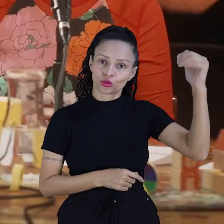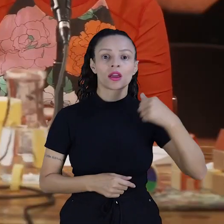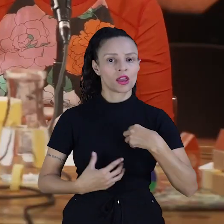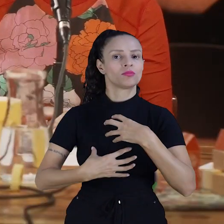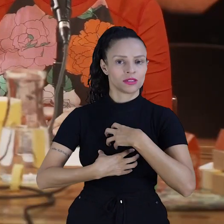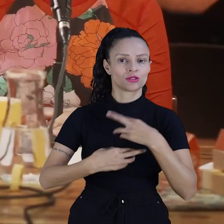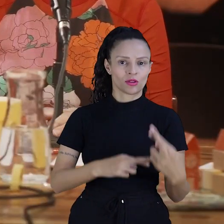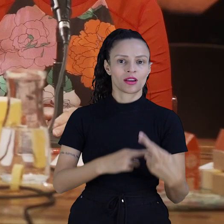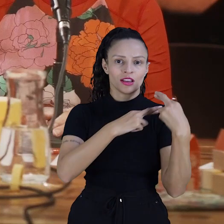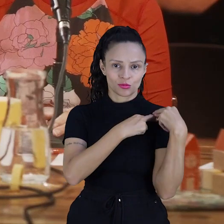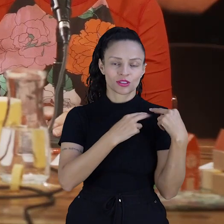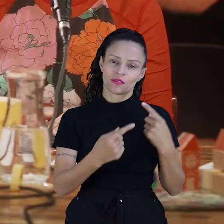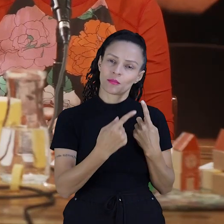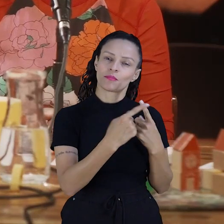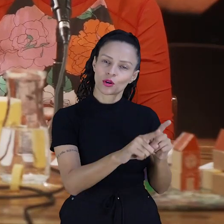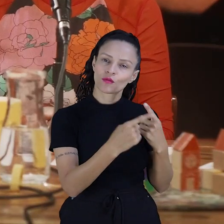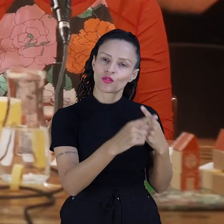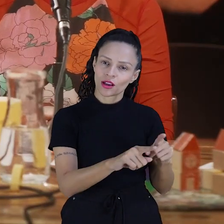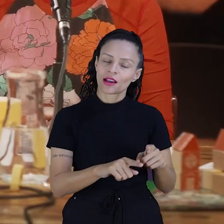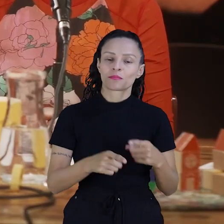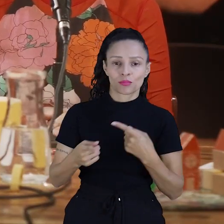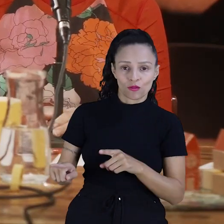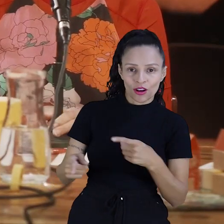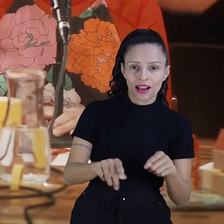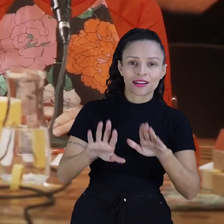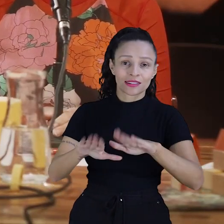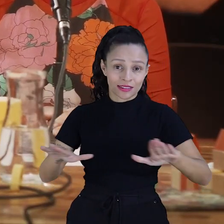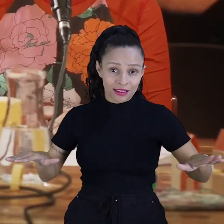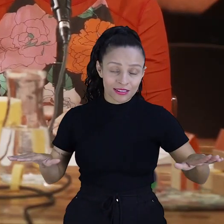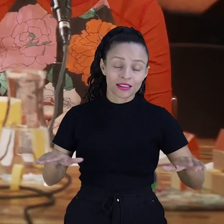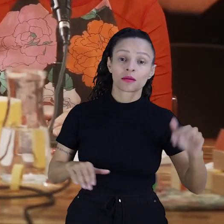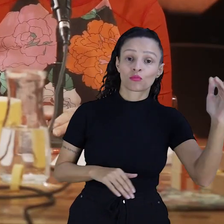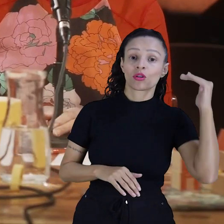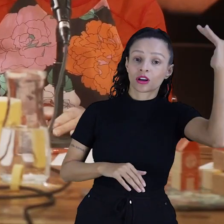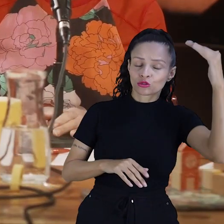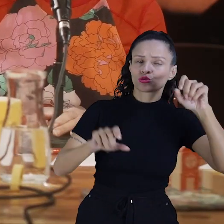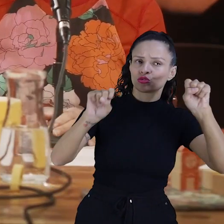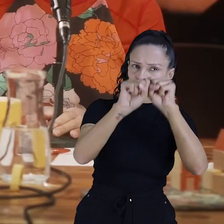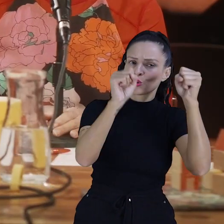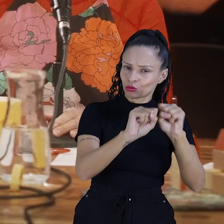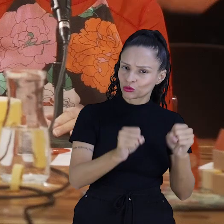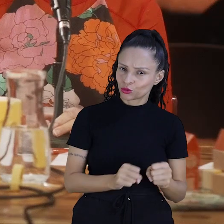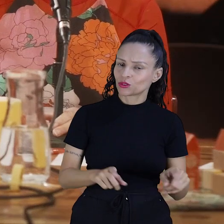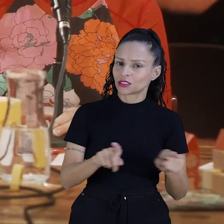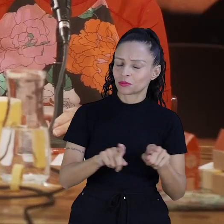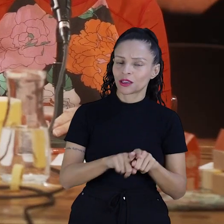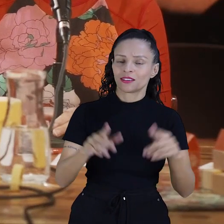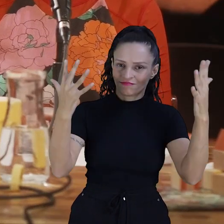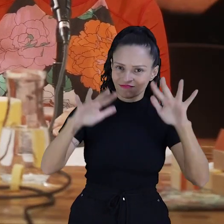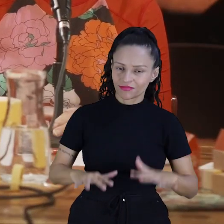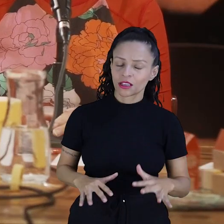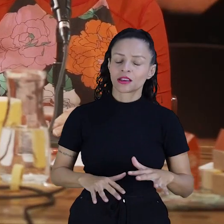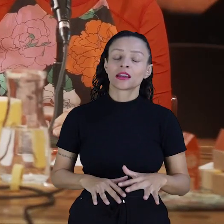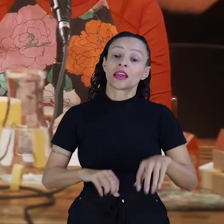me sinto muito responsável em provocar as crianças para que esses adultos também se desconstruam. Quando eu penso em educação infantil,